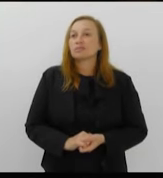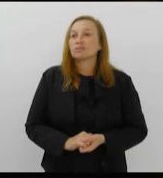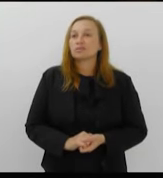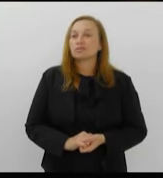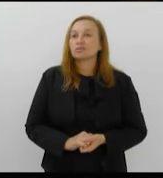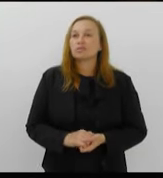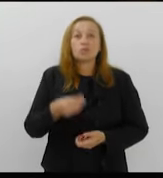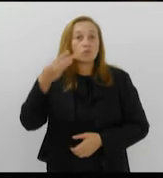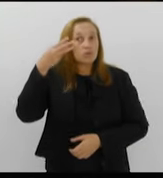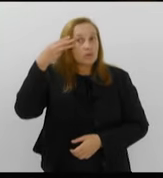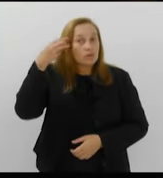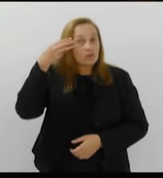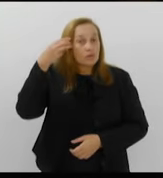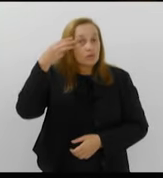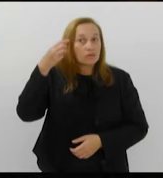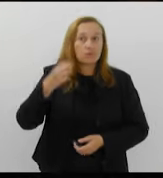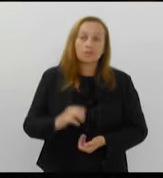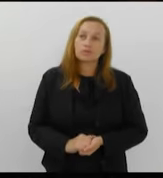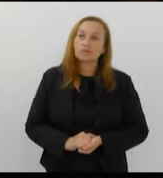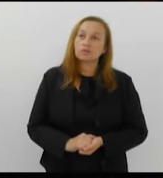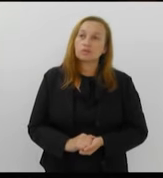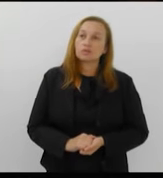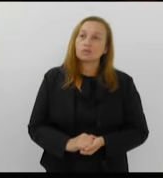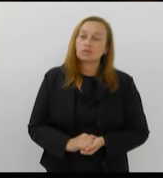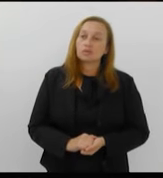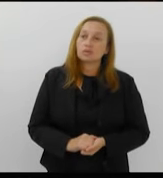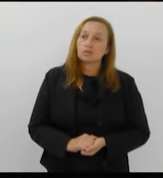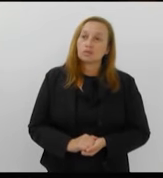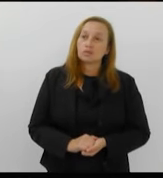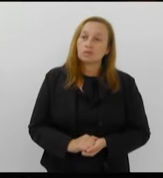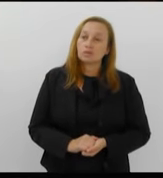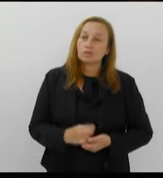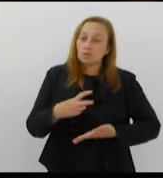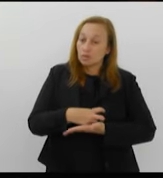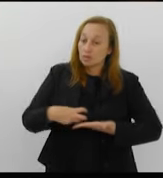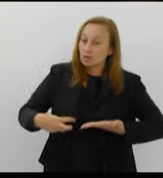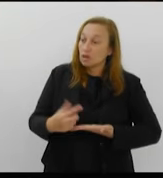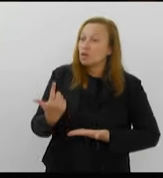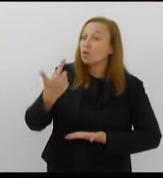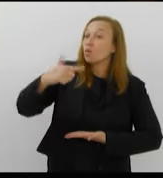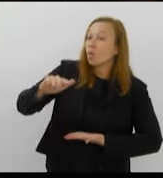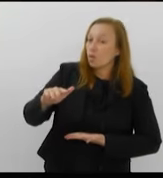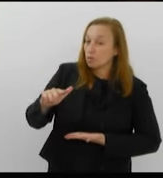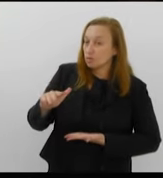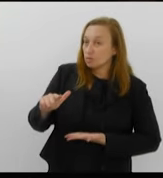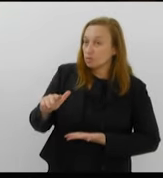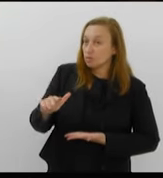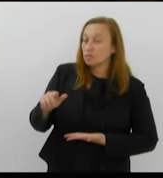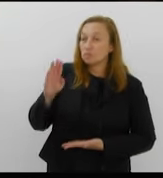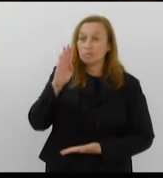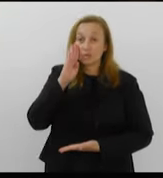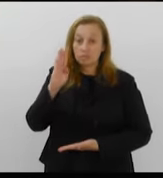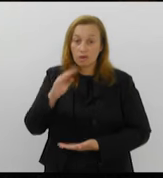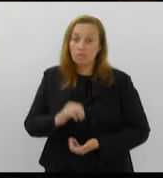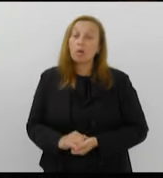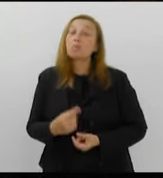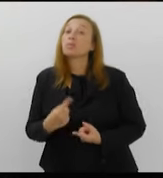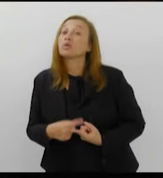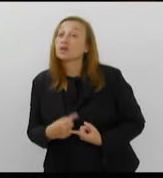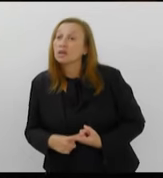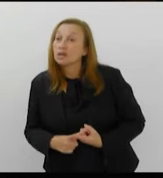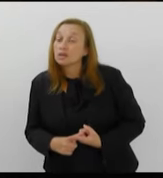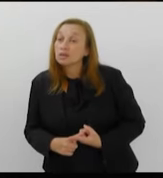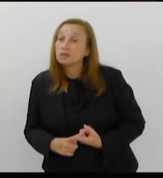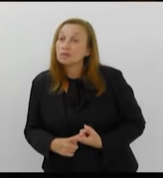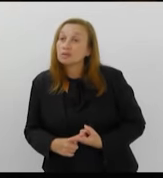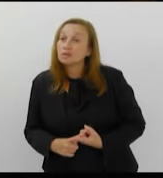Wilson Witzel foi cassado, dentre outros elementos, fundamentalmente porque